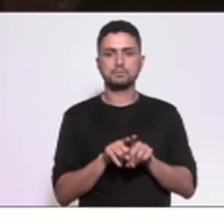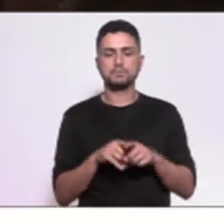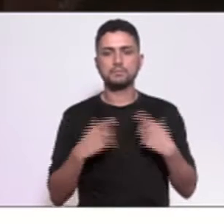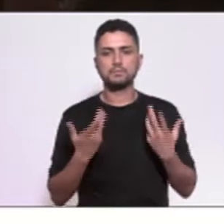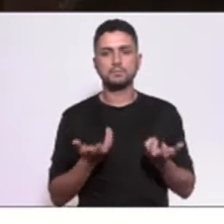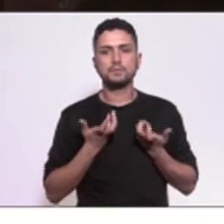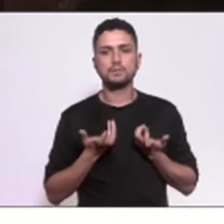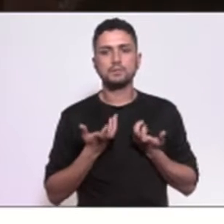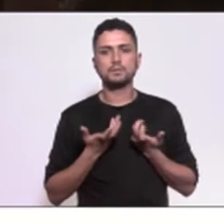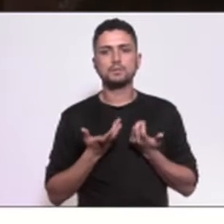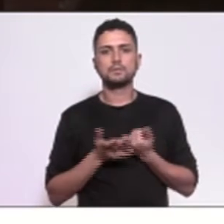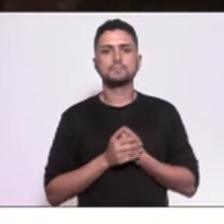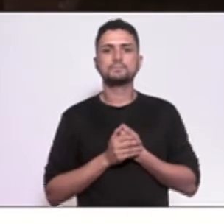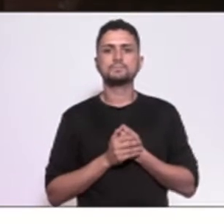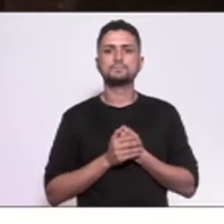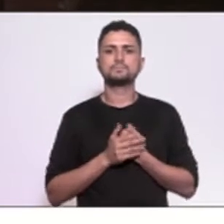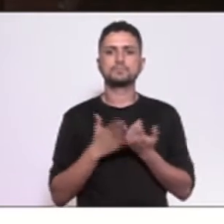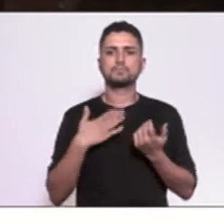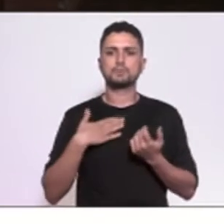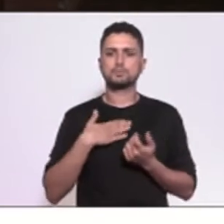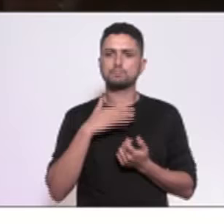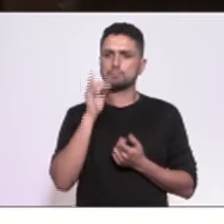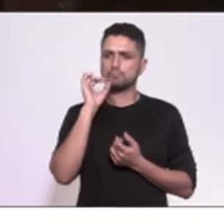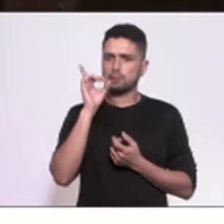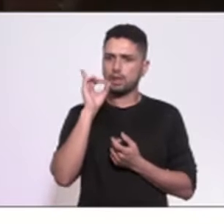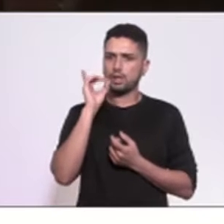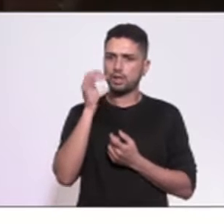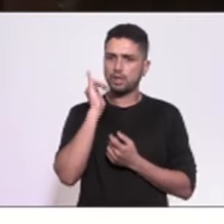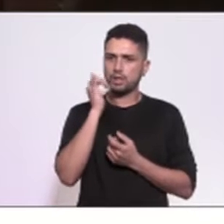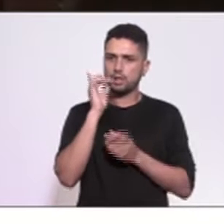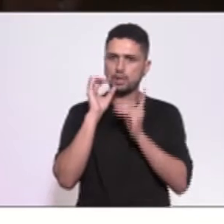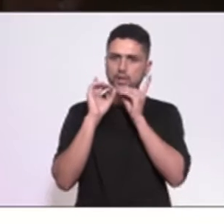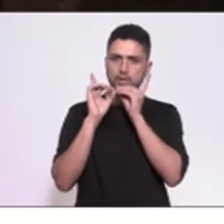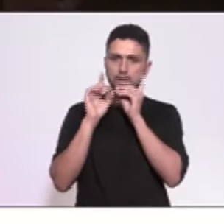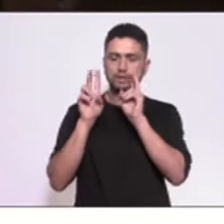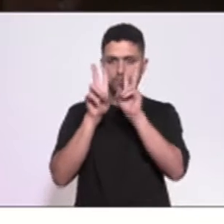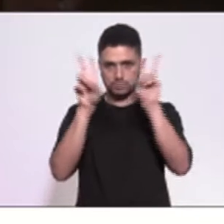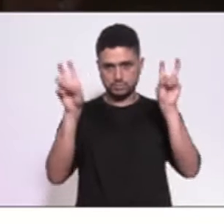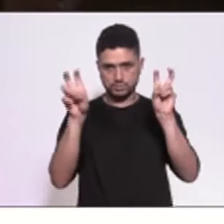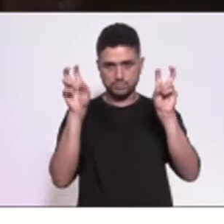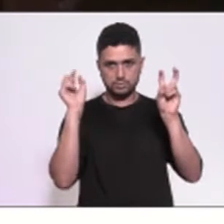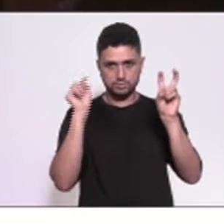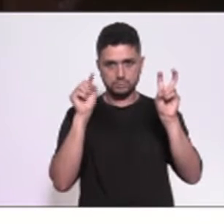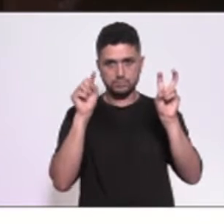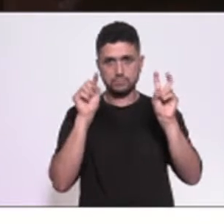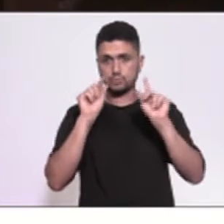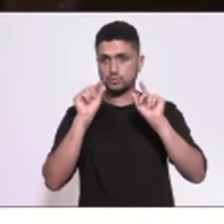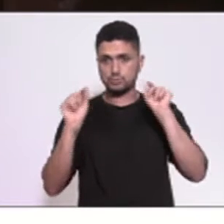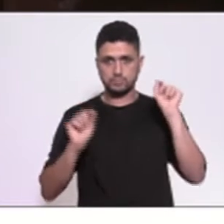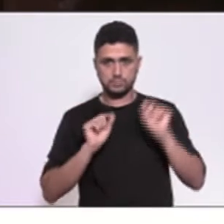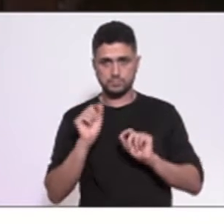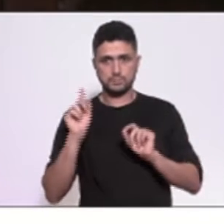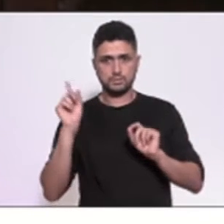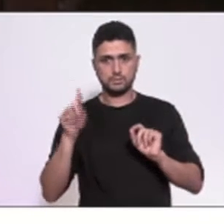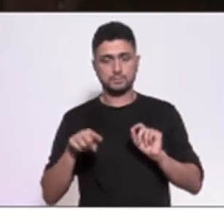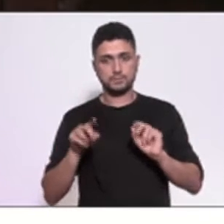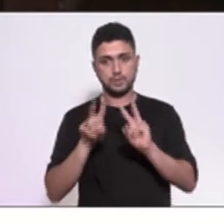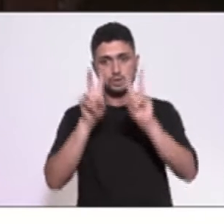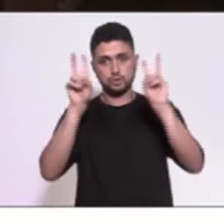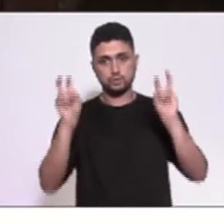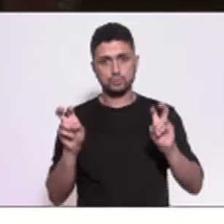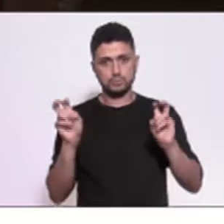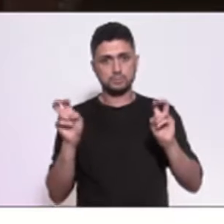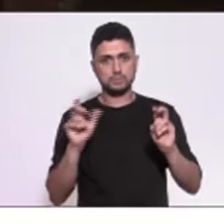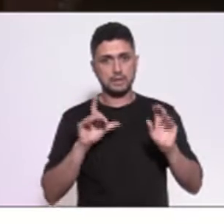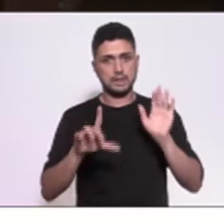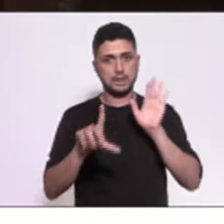dar um título a esse meu discurso: sob a égide da lei. Um país que